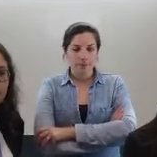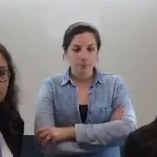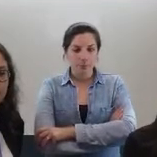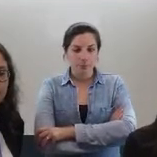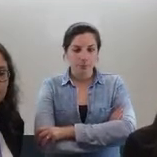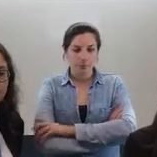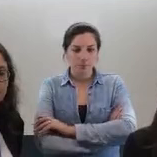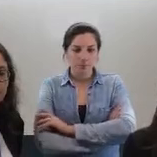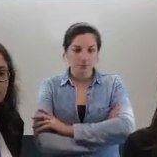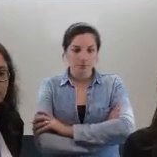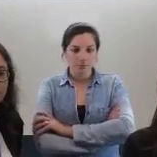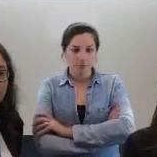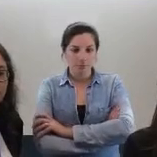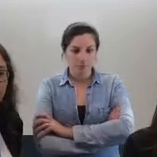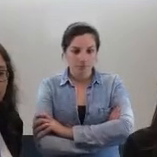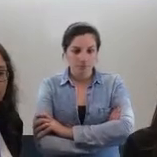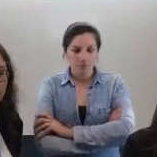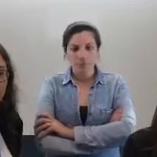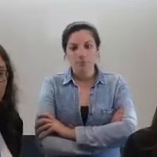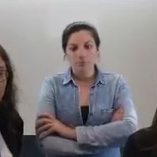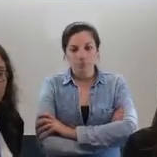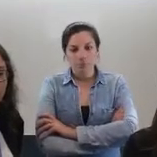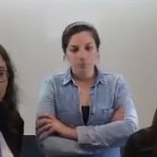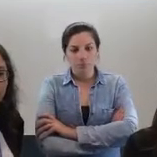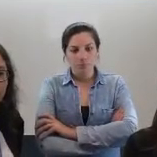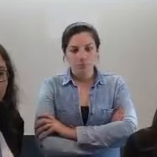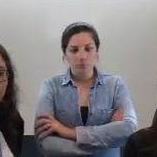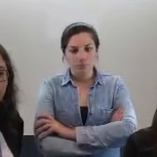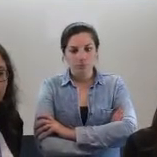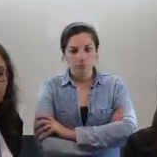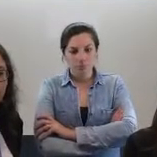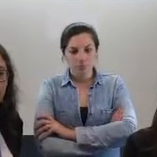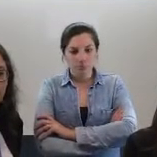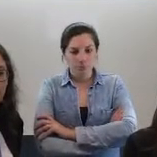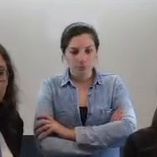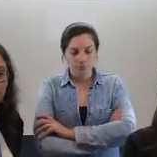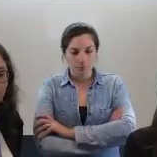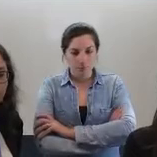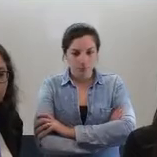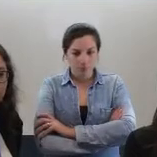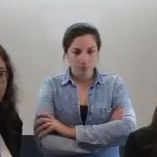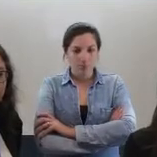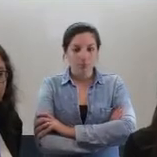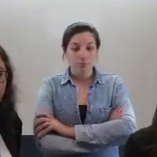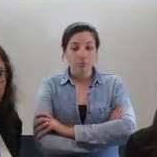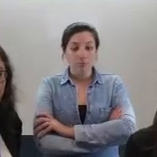Um exemplo aqui. Se você quiser, né? Você pode marcar com